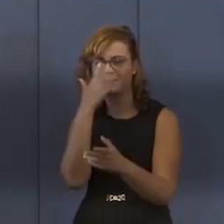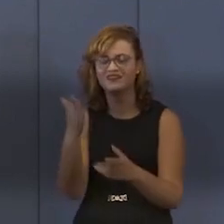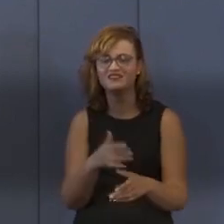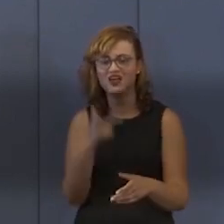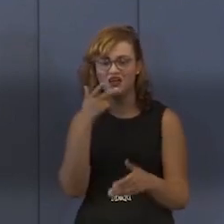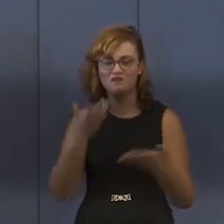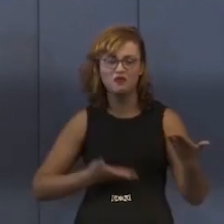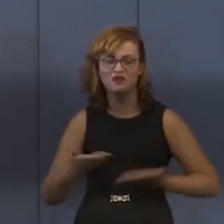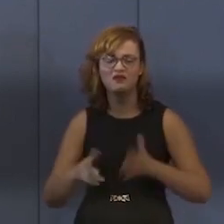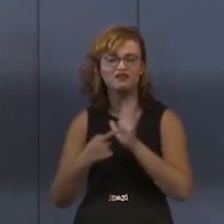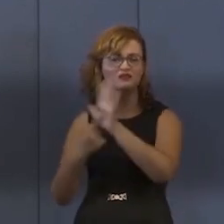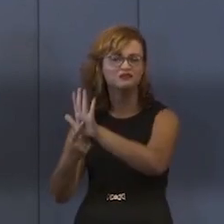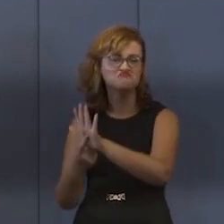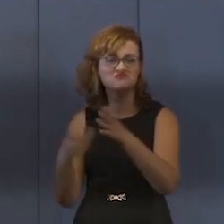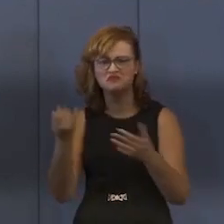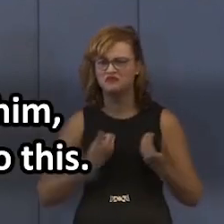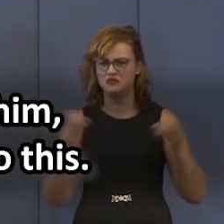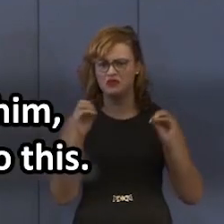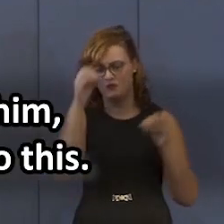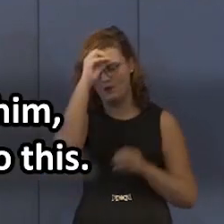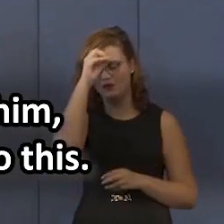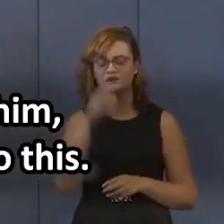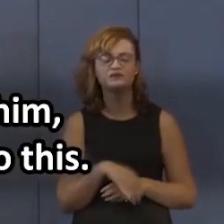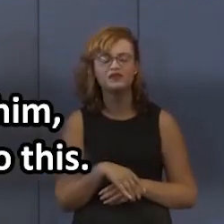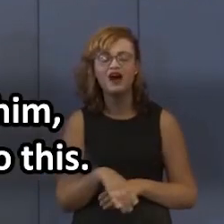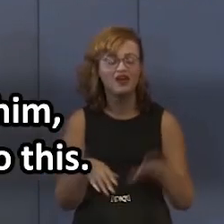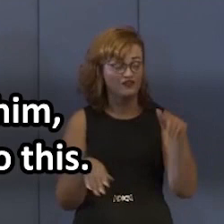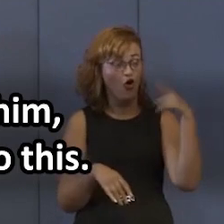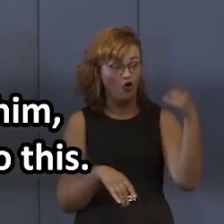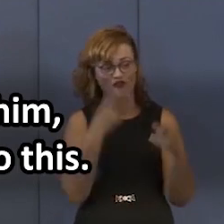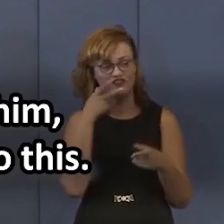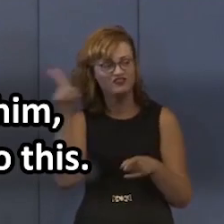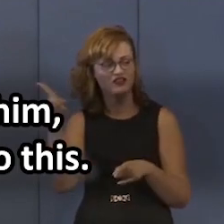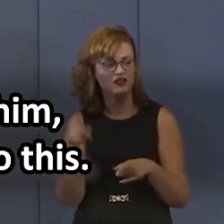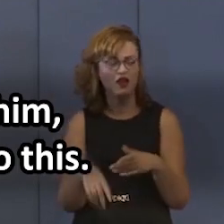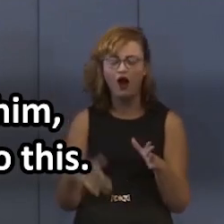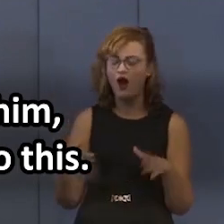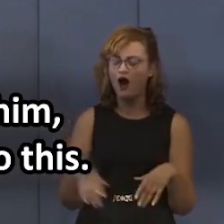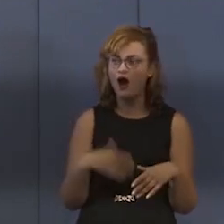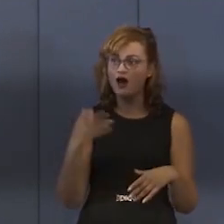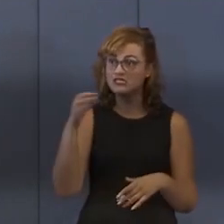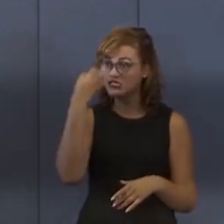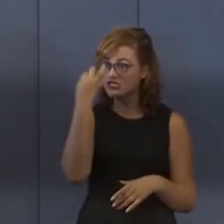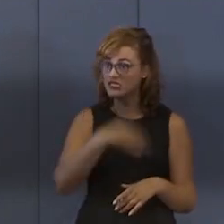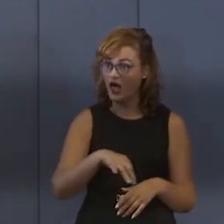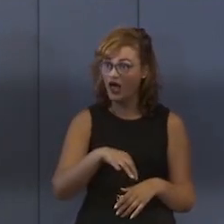para o Hazoni, sem falar comigo. E aí ele mandou, já falei, você vai traduzir, você vai fazer isso aqui. E eu